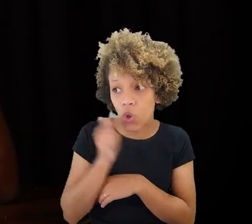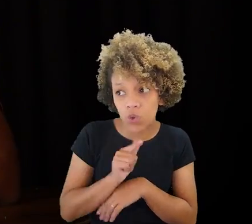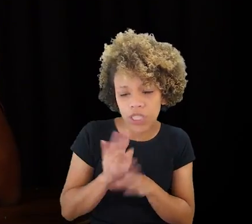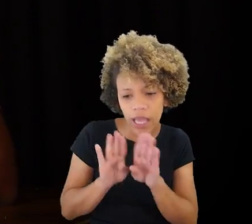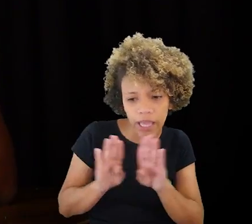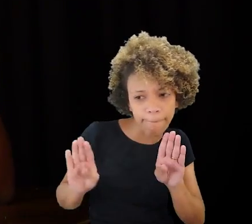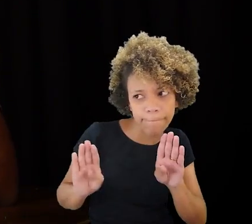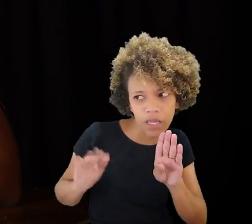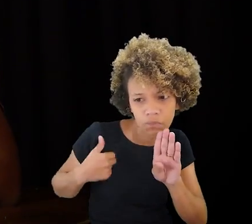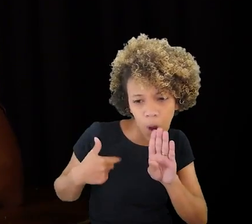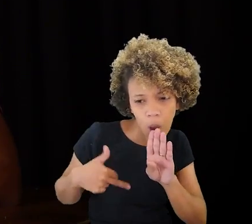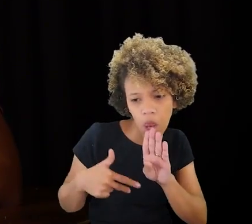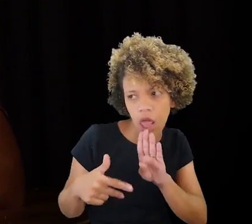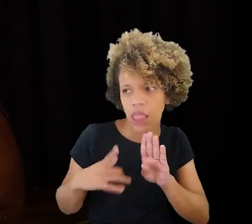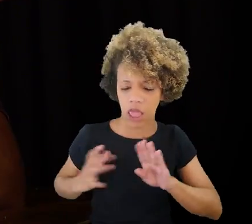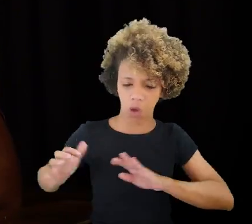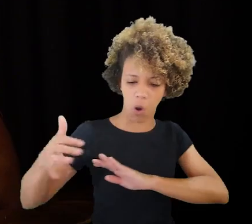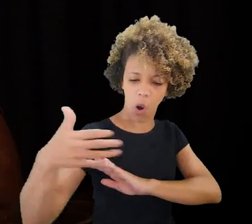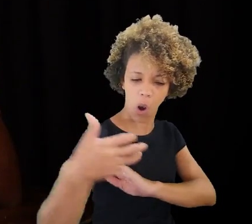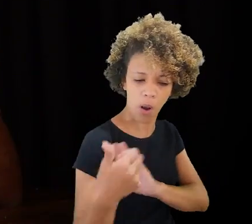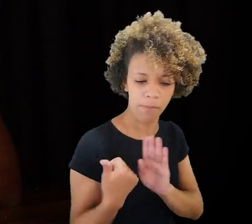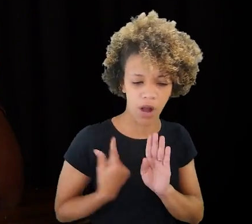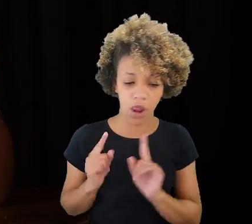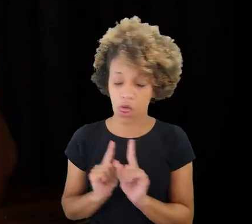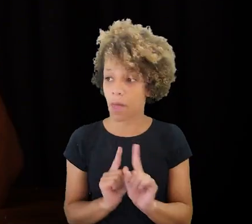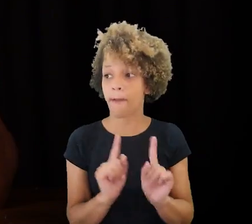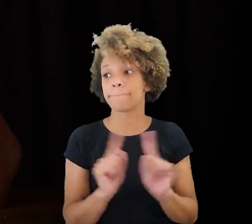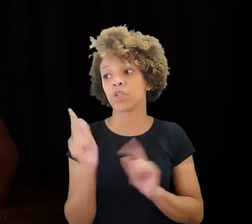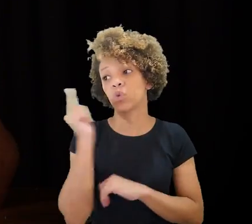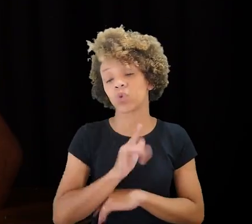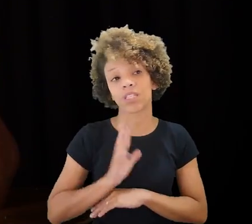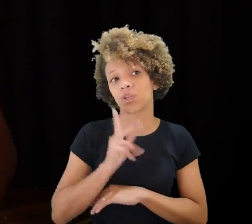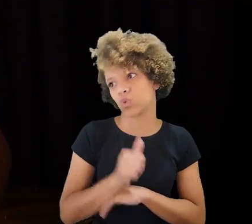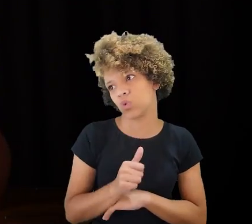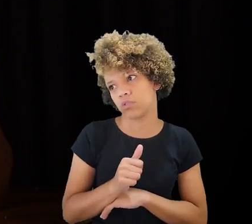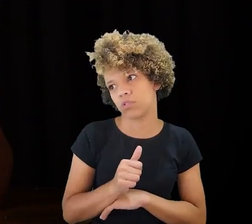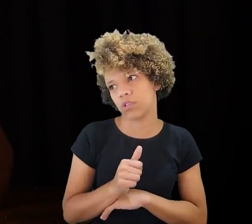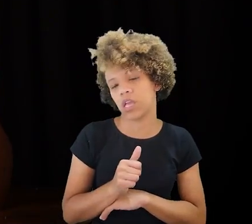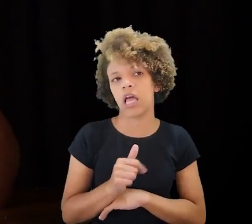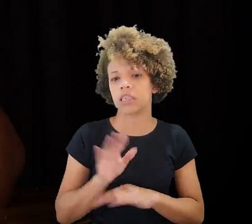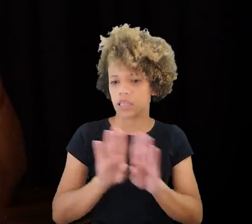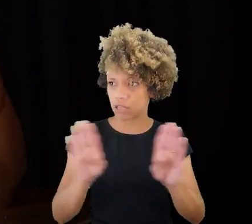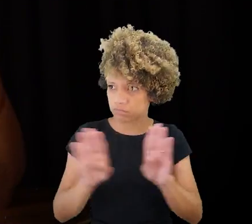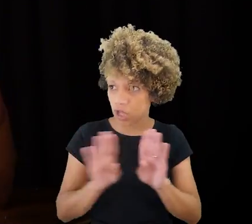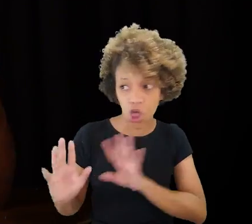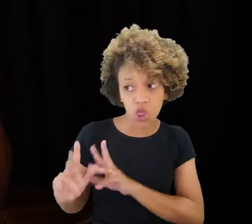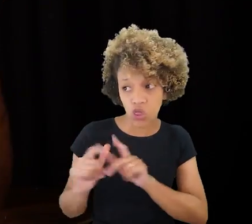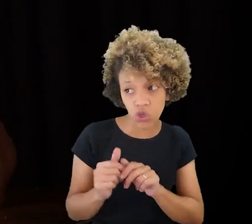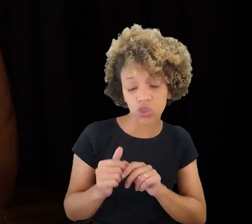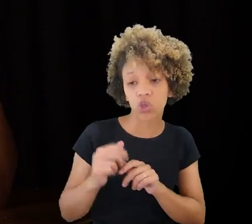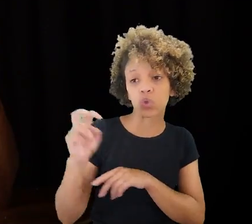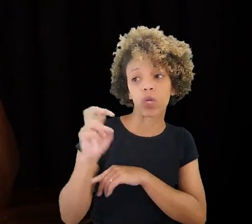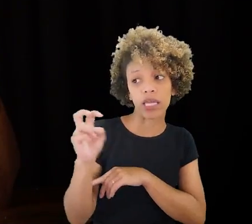abrir a porta você tá ligado que tem uns bração comprido e nós saí só que eles não conseguiam abrir todas as portas mexar mesmo nas portas de cela que nós estava todo